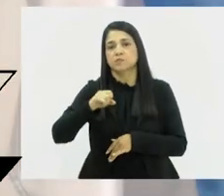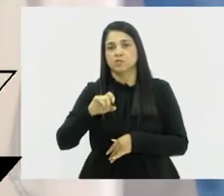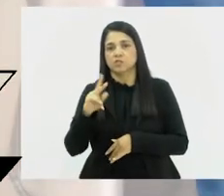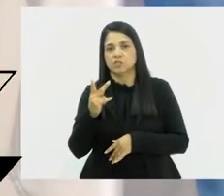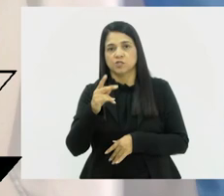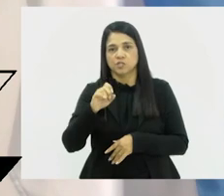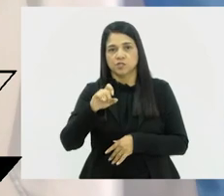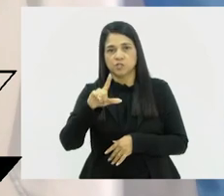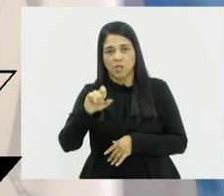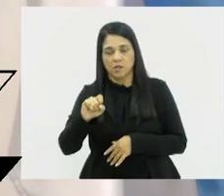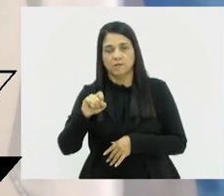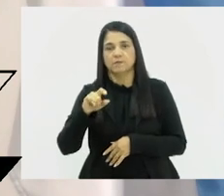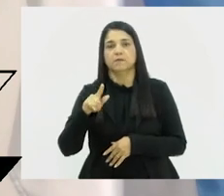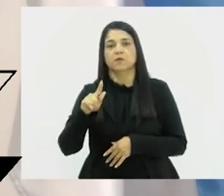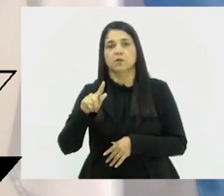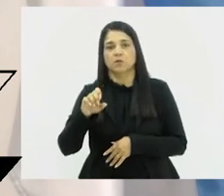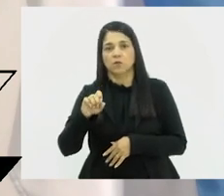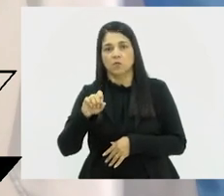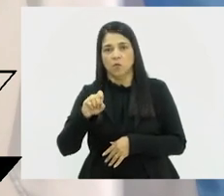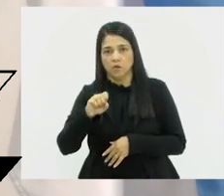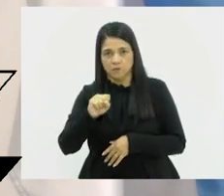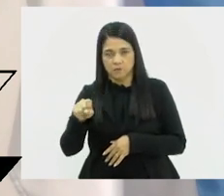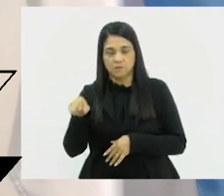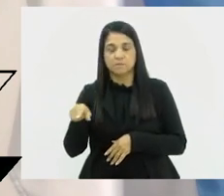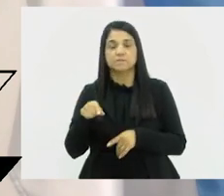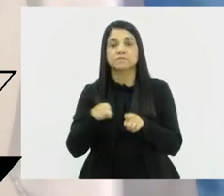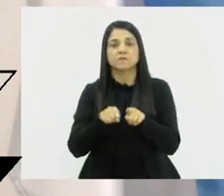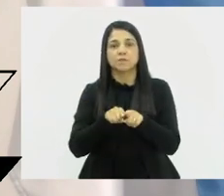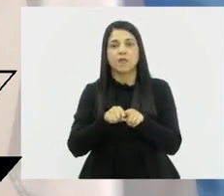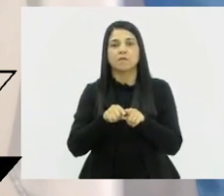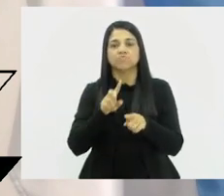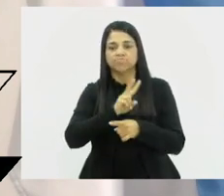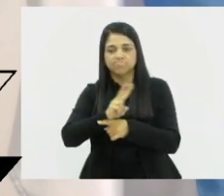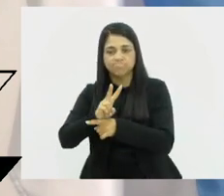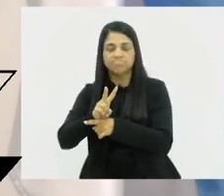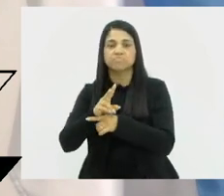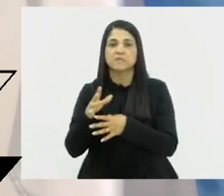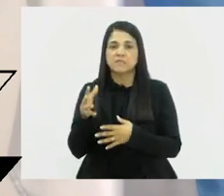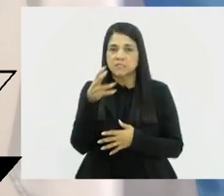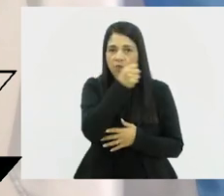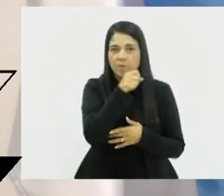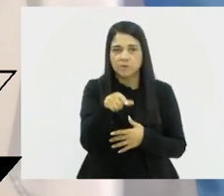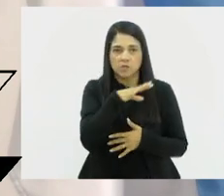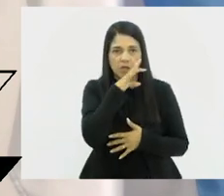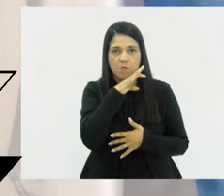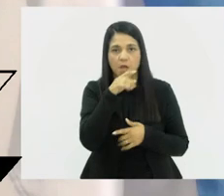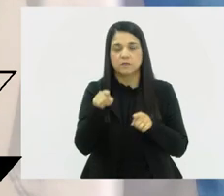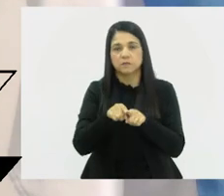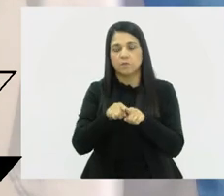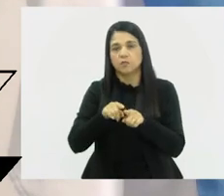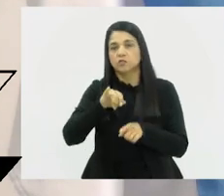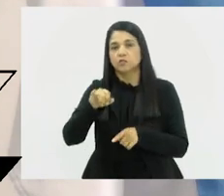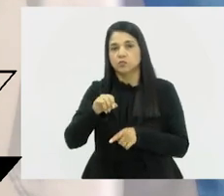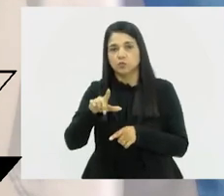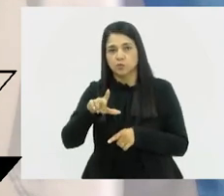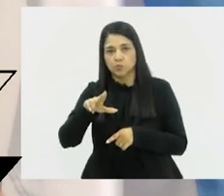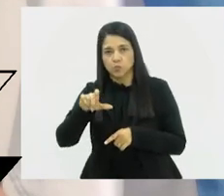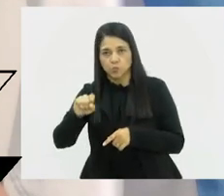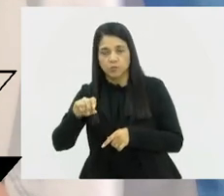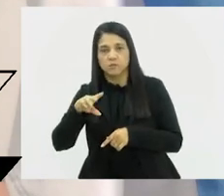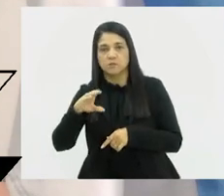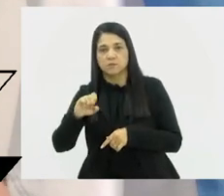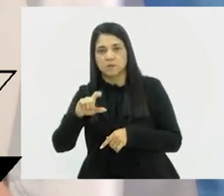Proteção e Resgate Animal, e também do Bruno César, integrante da Unidade de Proteção e